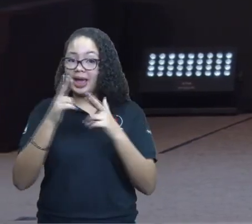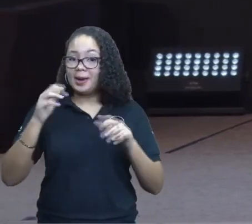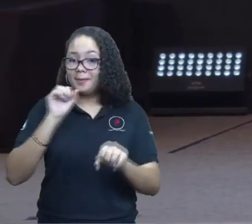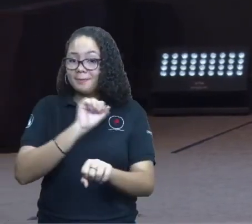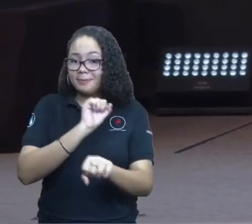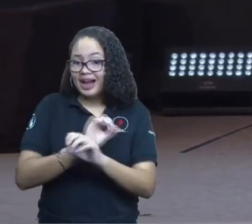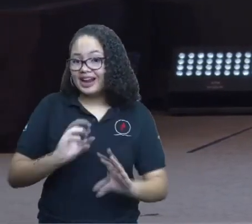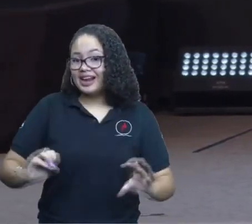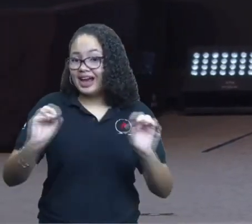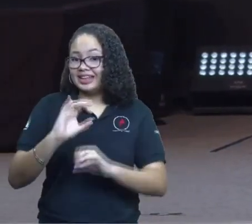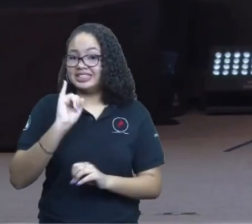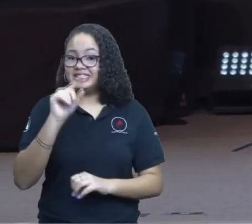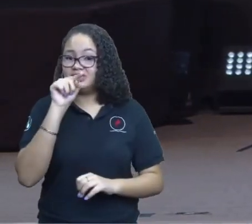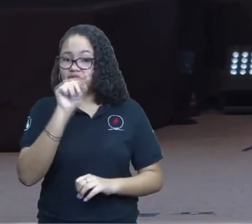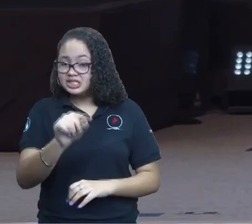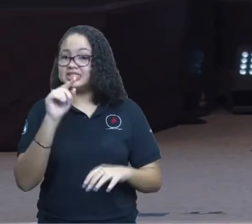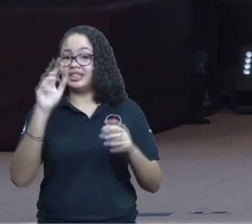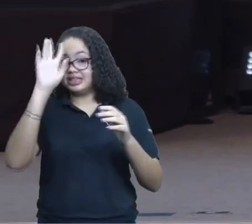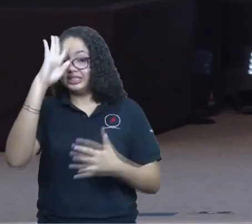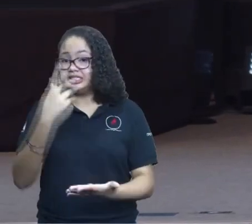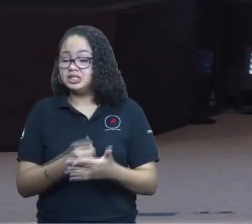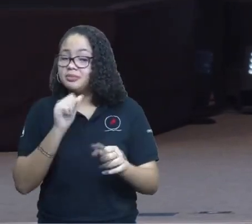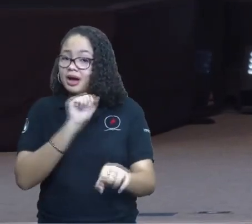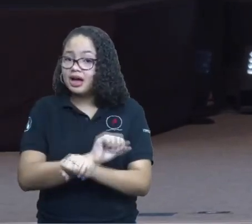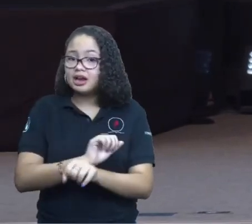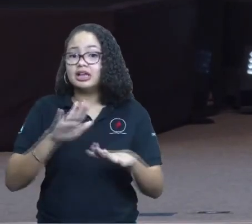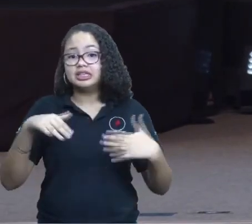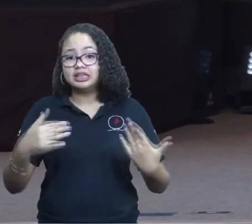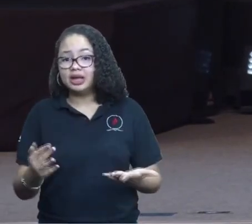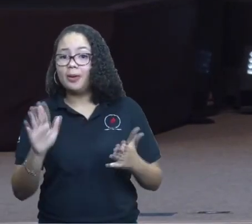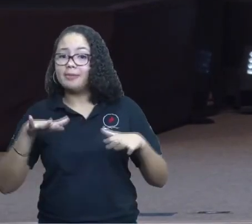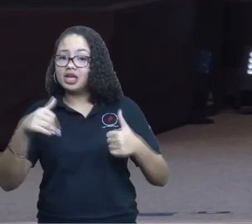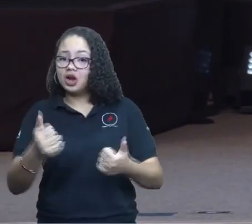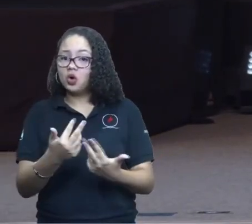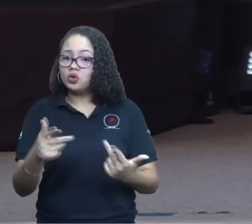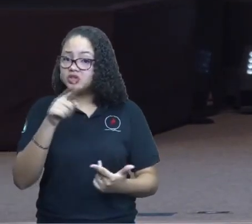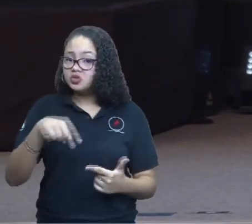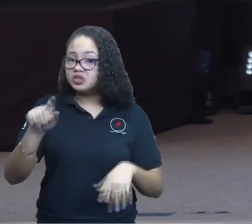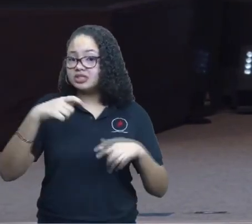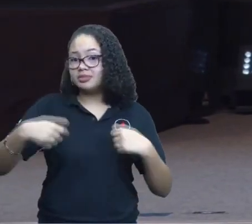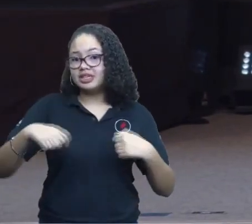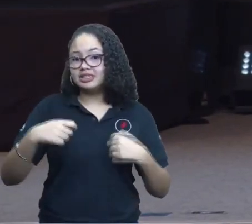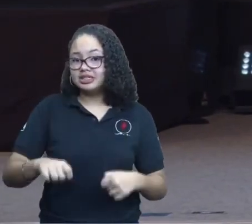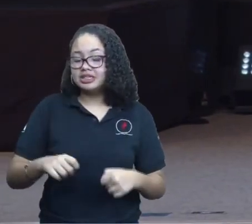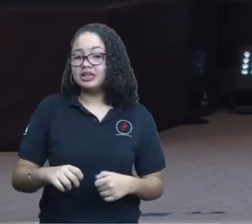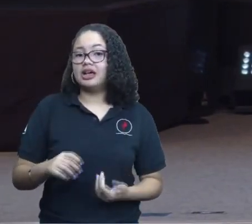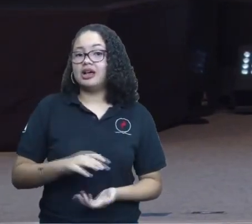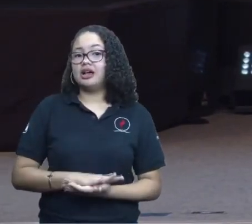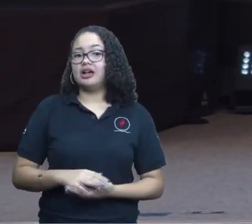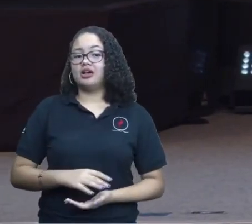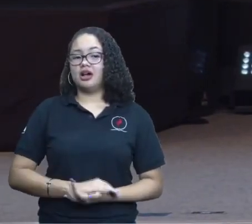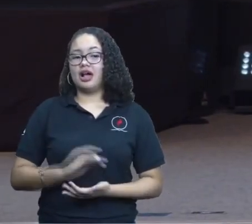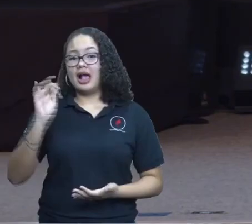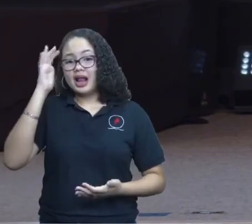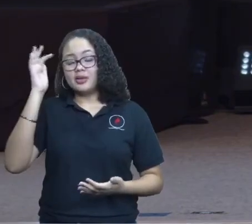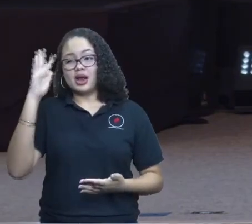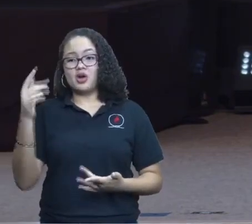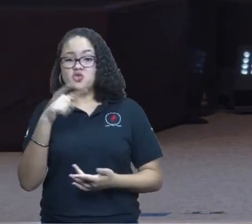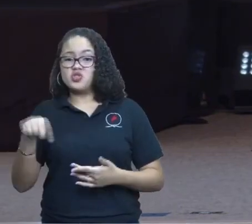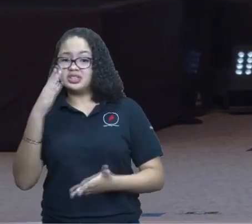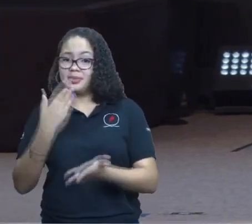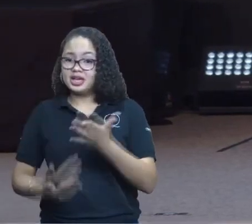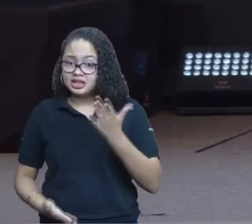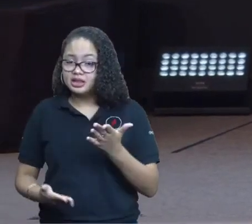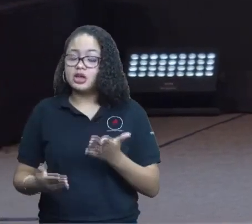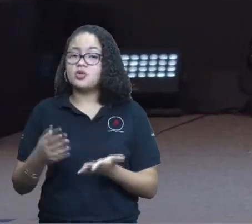o canteiro de obra não para se você decidir parar Então a melhor coisa que você tem a fazer é reaver o que você perdeu e continuar você também porque